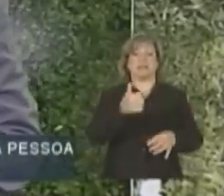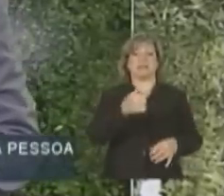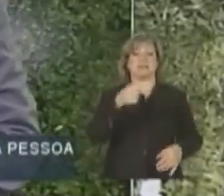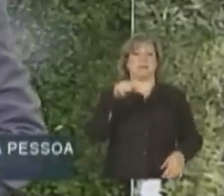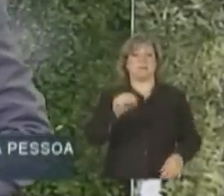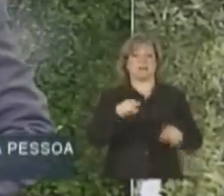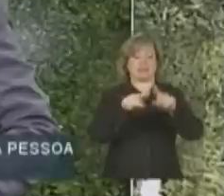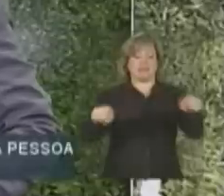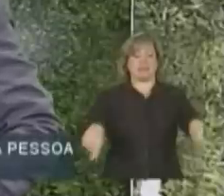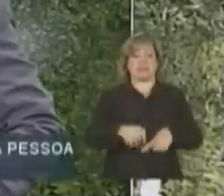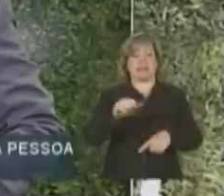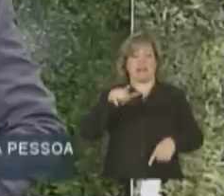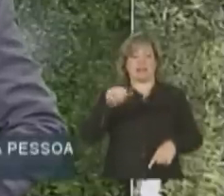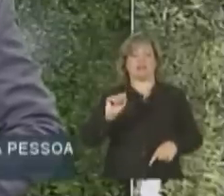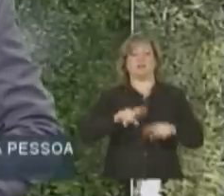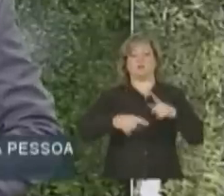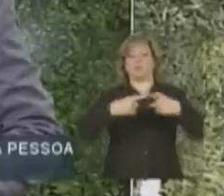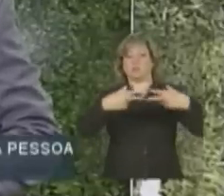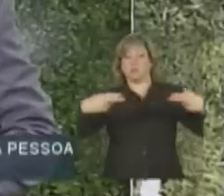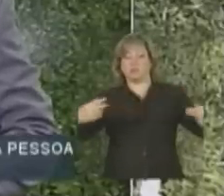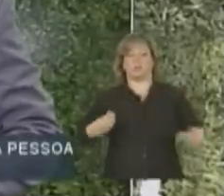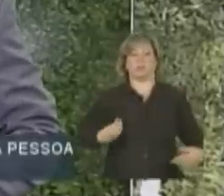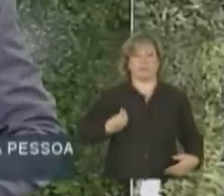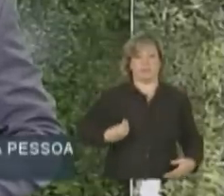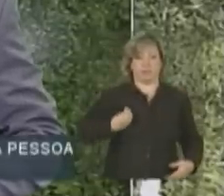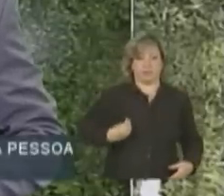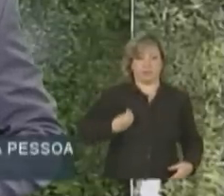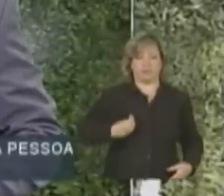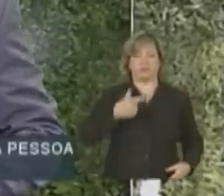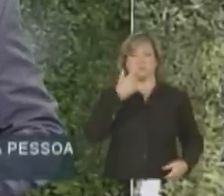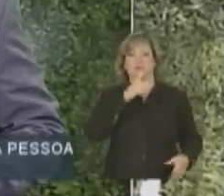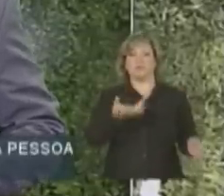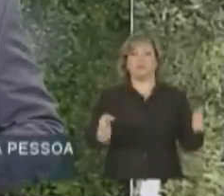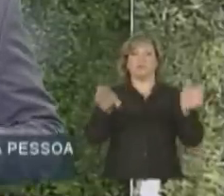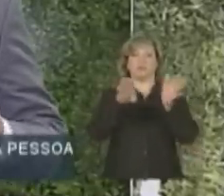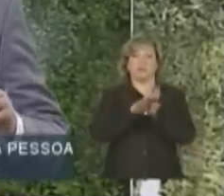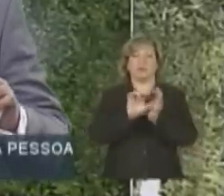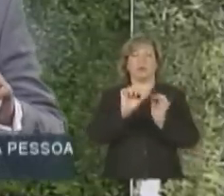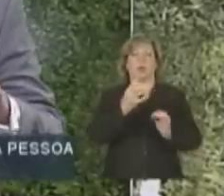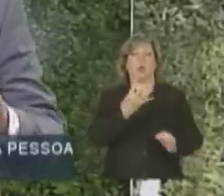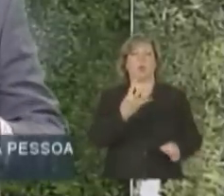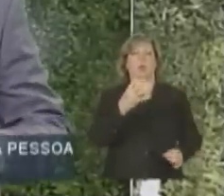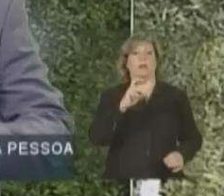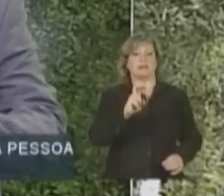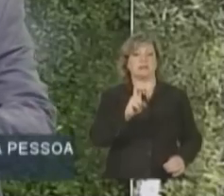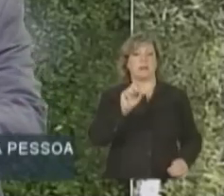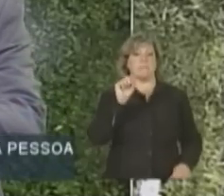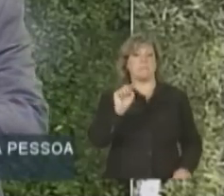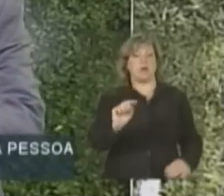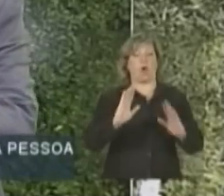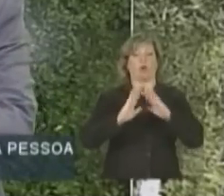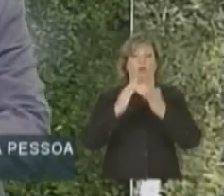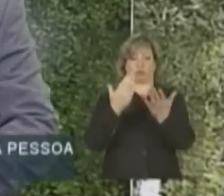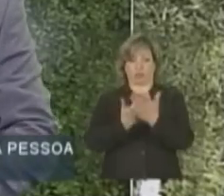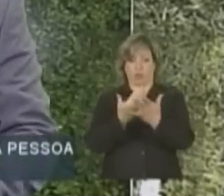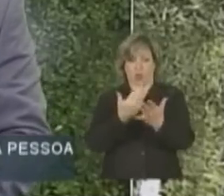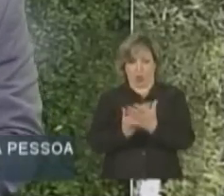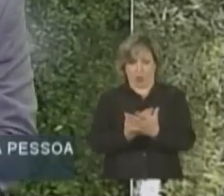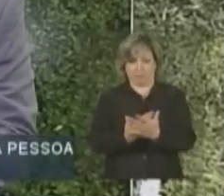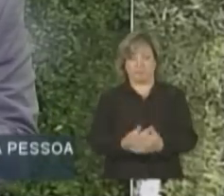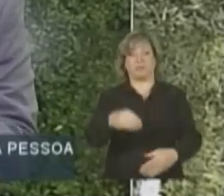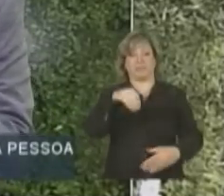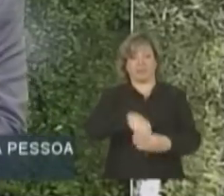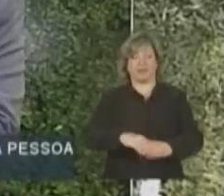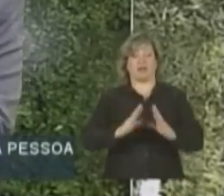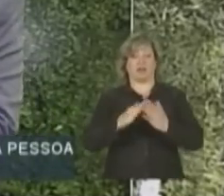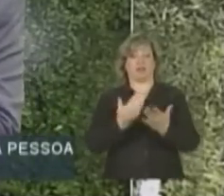salas de recursos funcionais, chegando a 45 mil escolas, nas